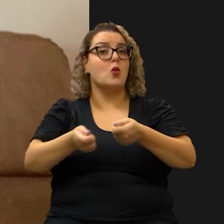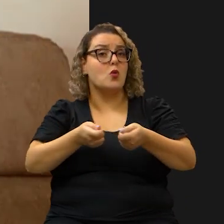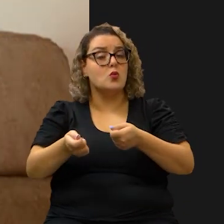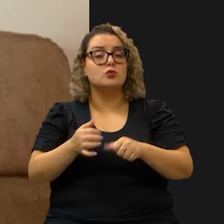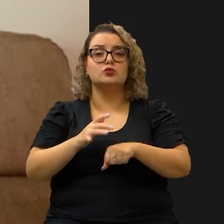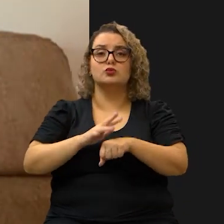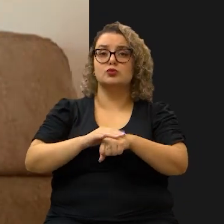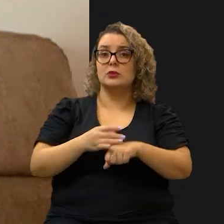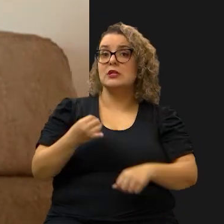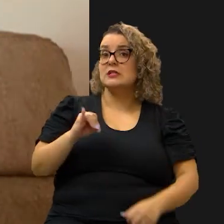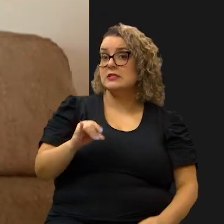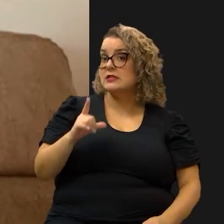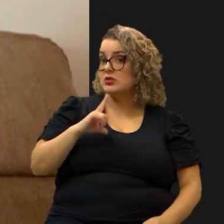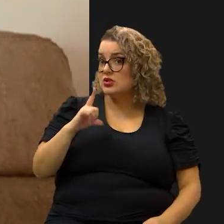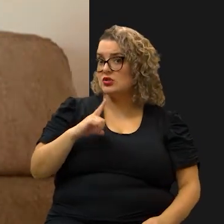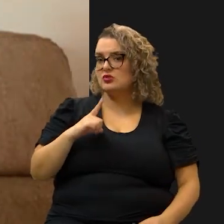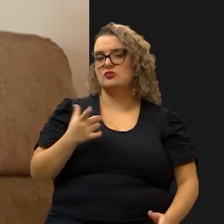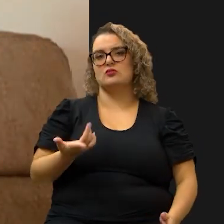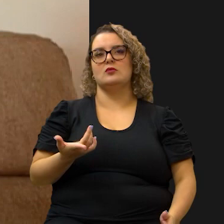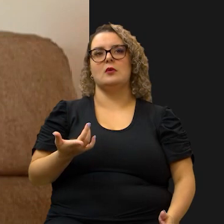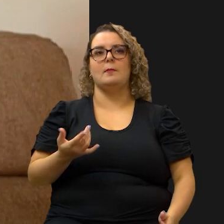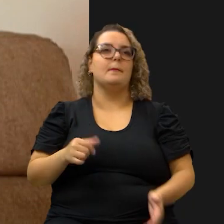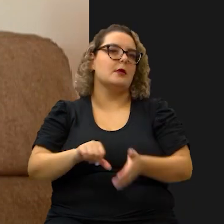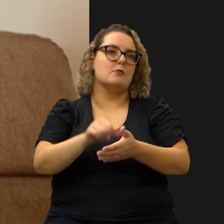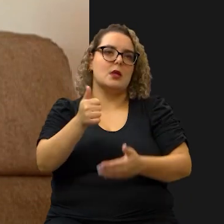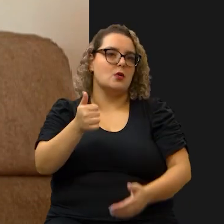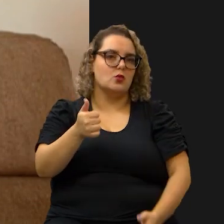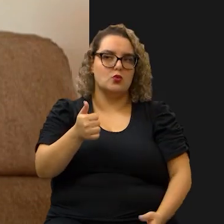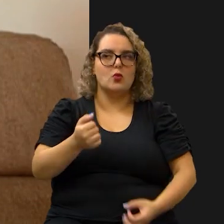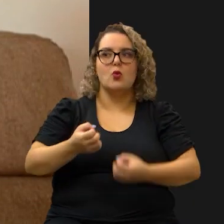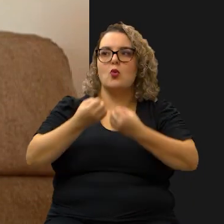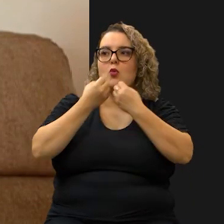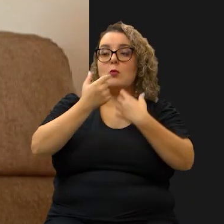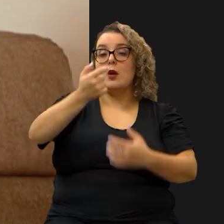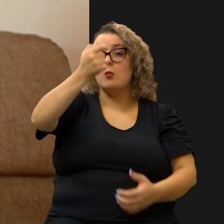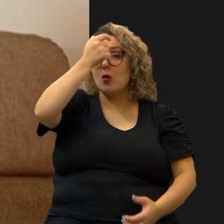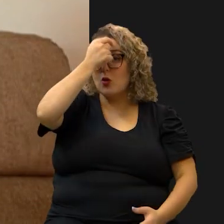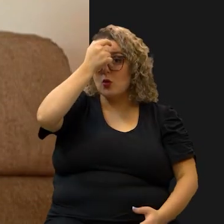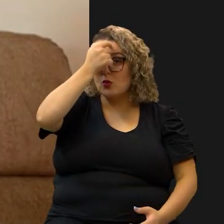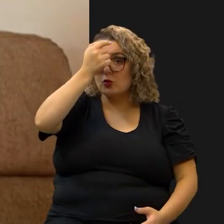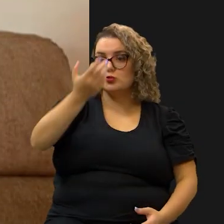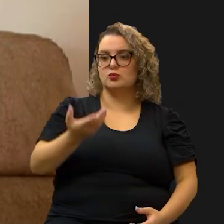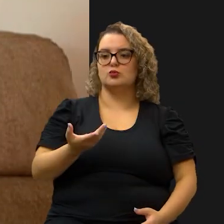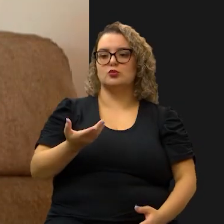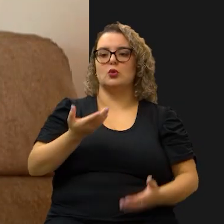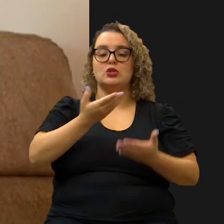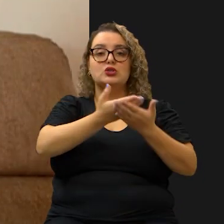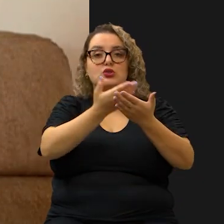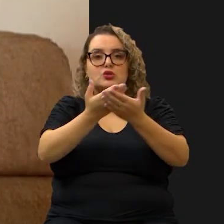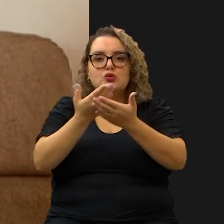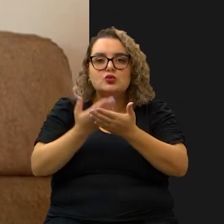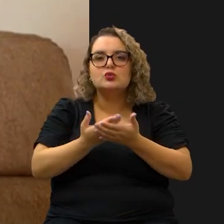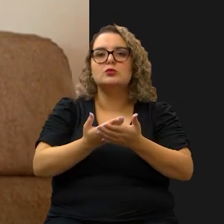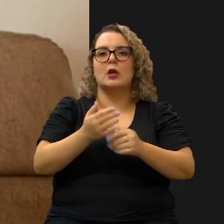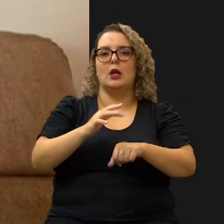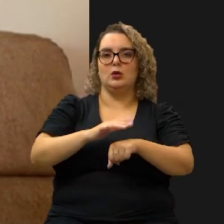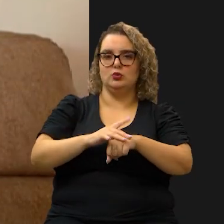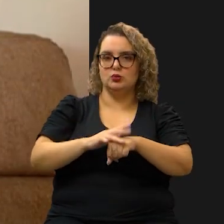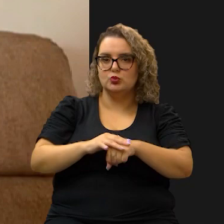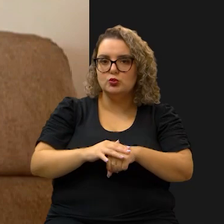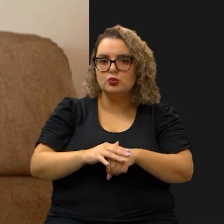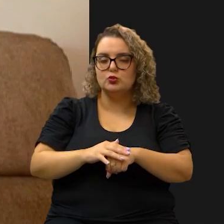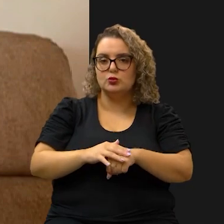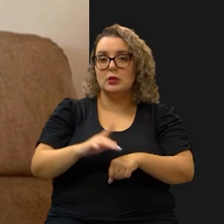fizer um bom controle da doença, se você fizer primeiro, tiver uma boa consciência, né, estudar